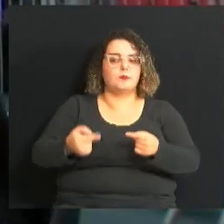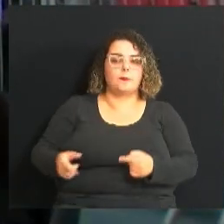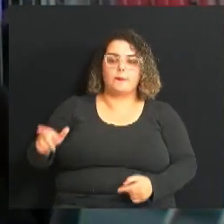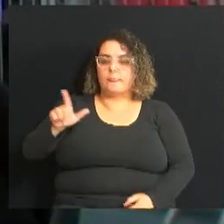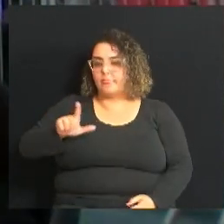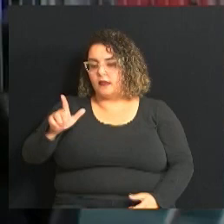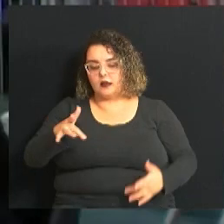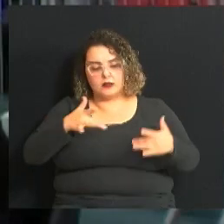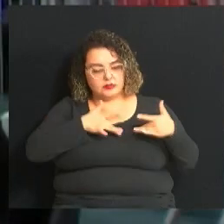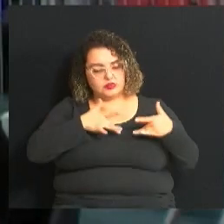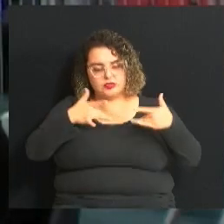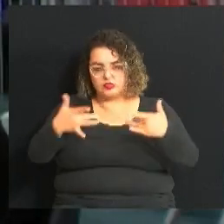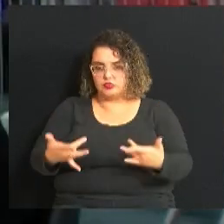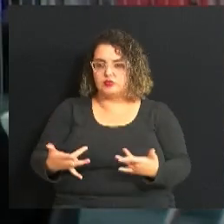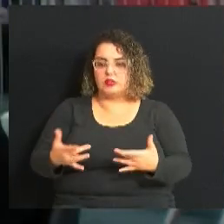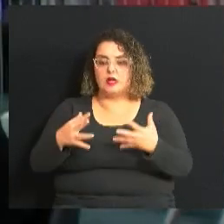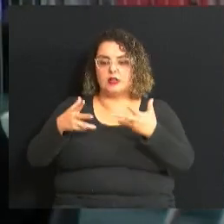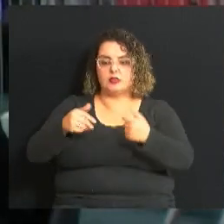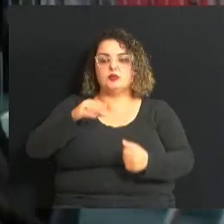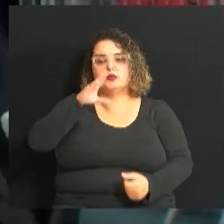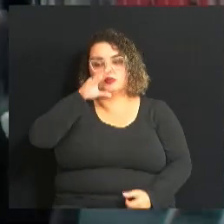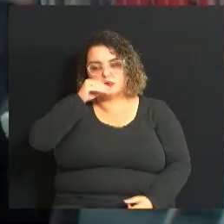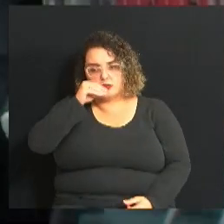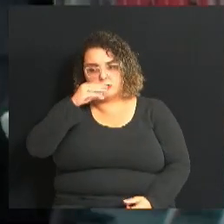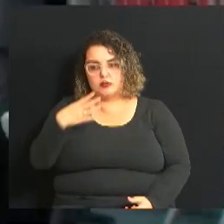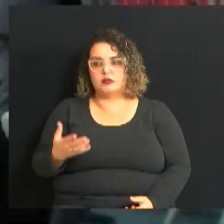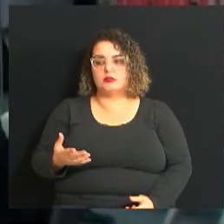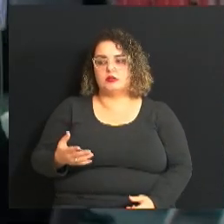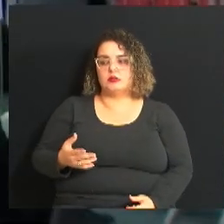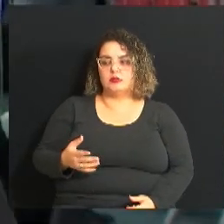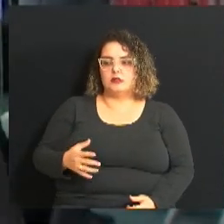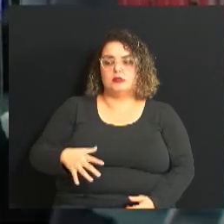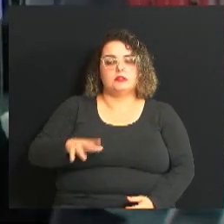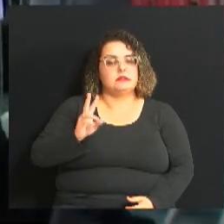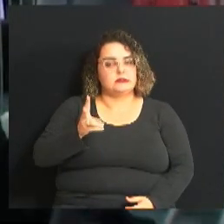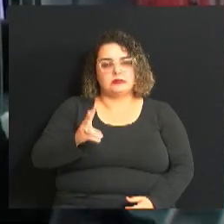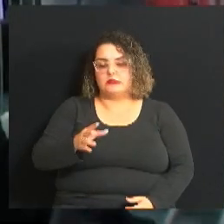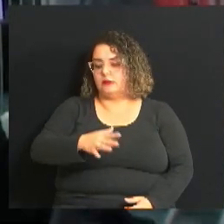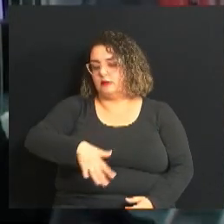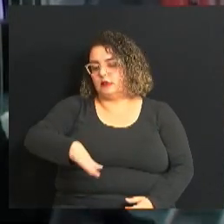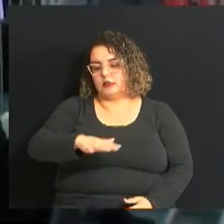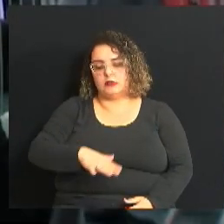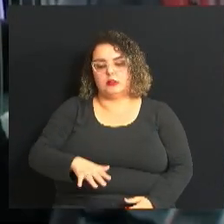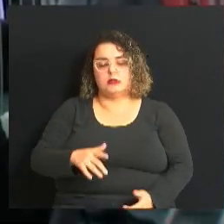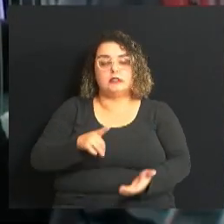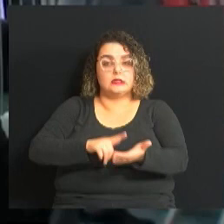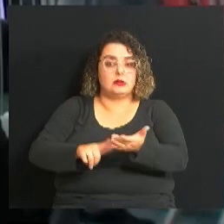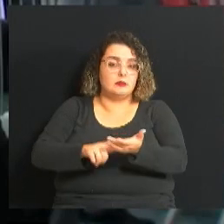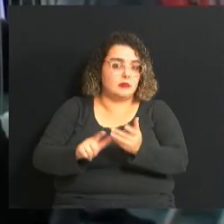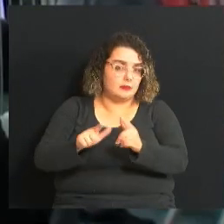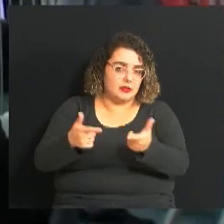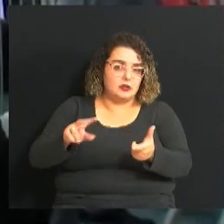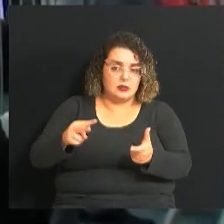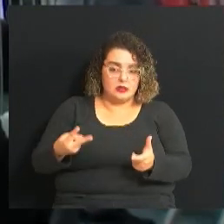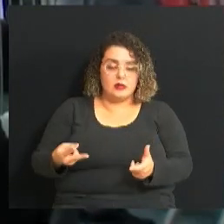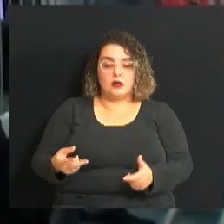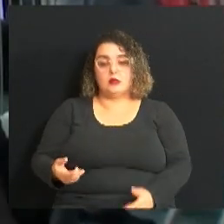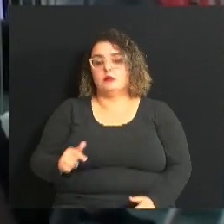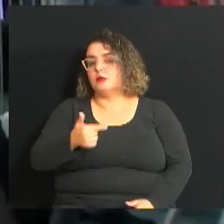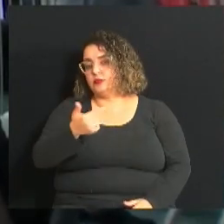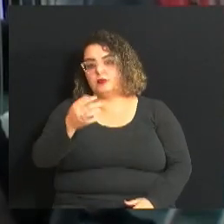solidariedade nas funcionárias quase sempre a hora da limpeza que ficaram sem salário outro salário